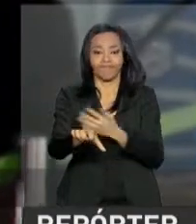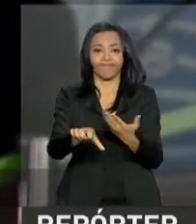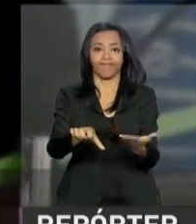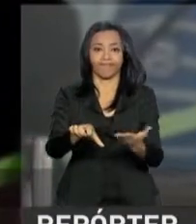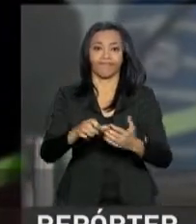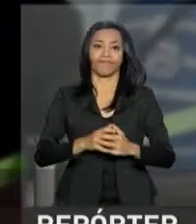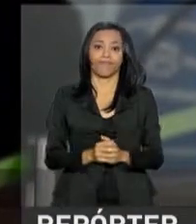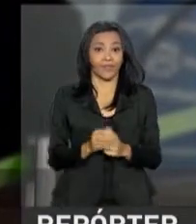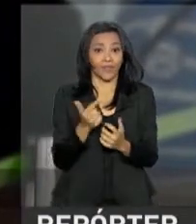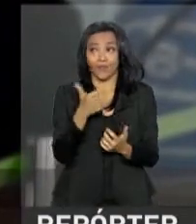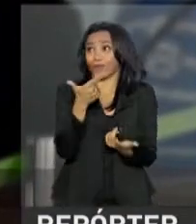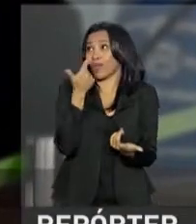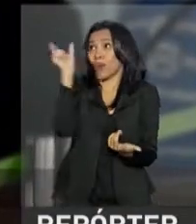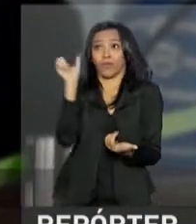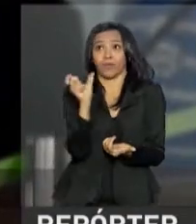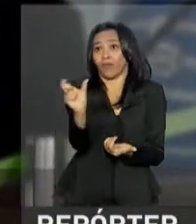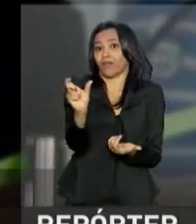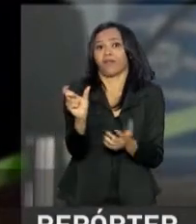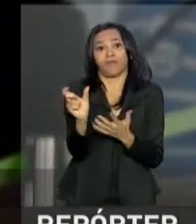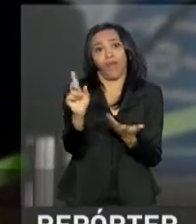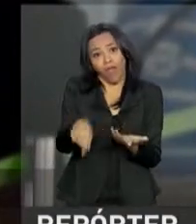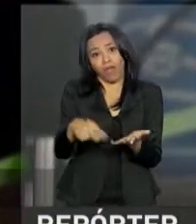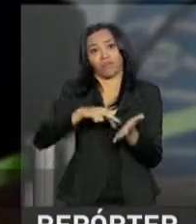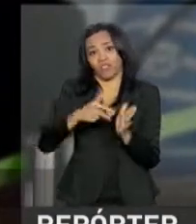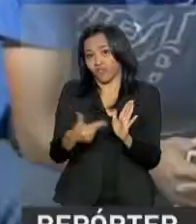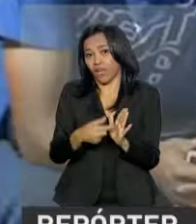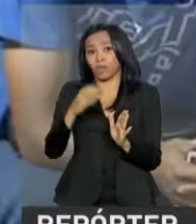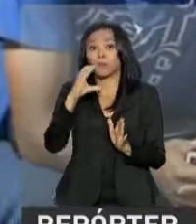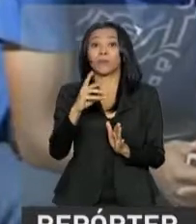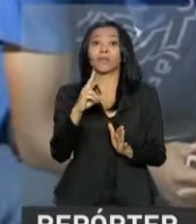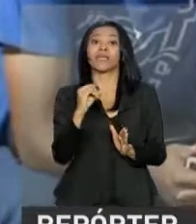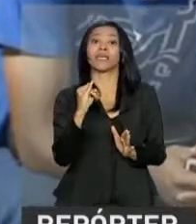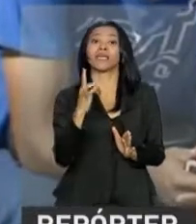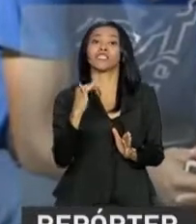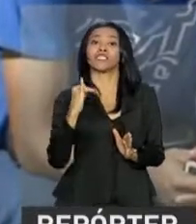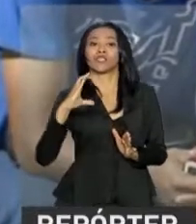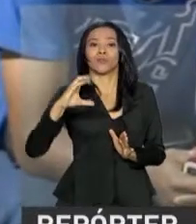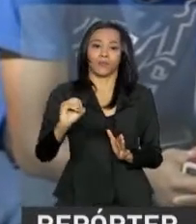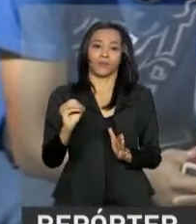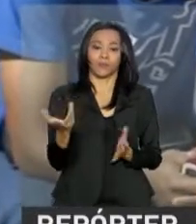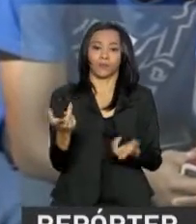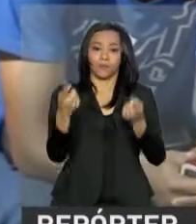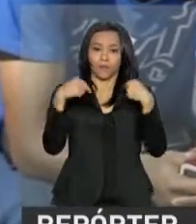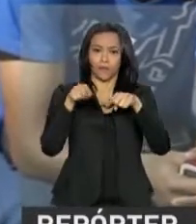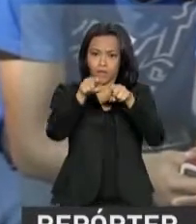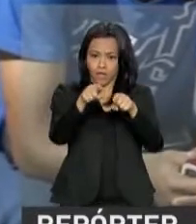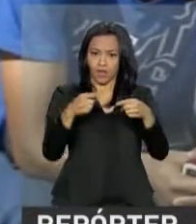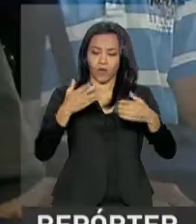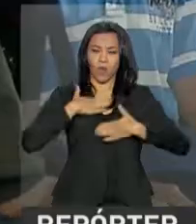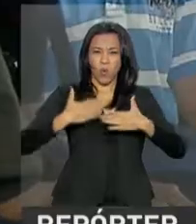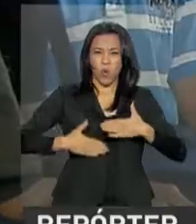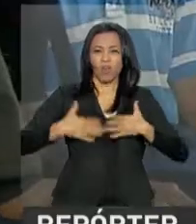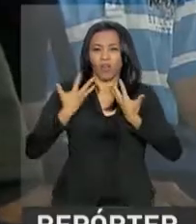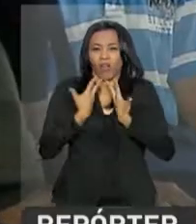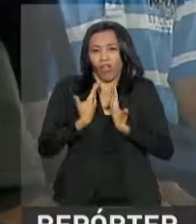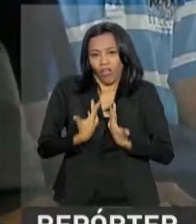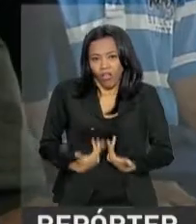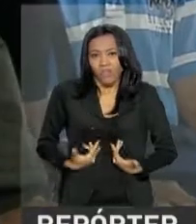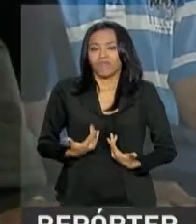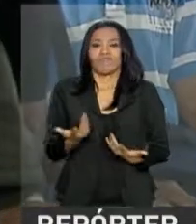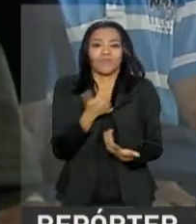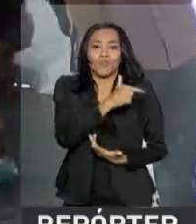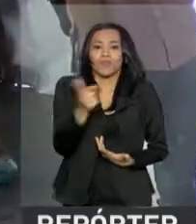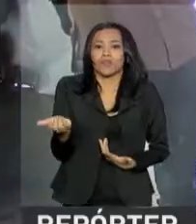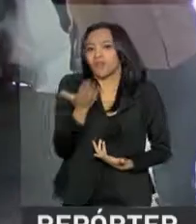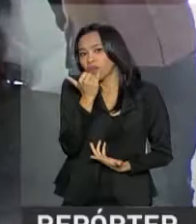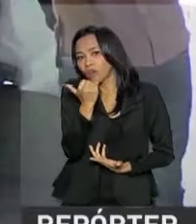que outra palavra, senão essa. Esse é o significado, crítico. Na longa jornada até aqui, o corpo reclama. Sem acesso à